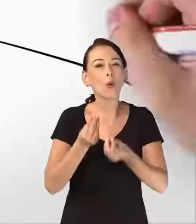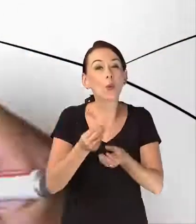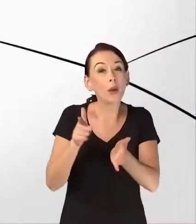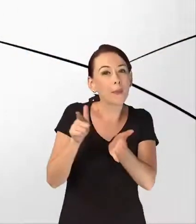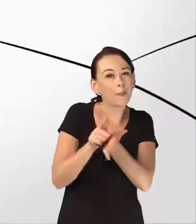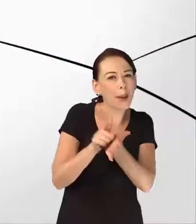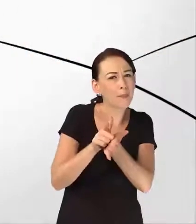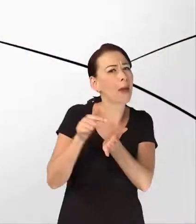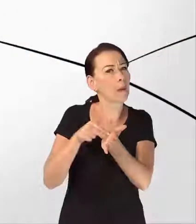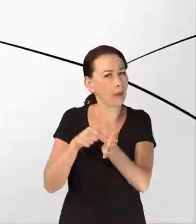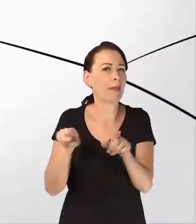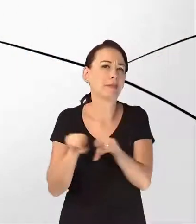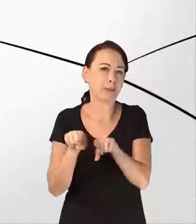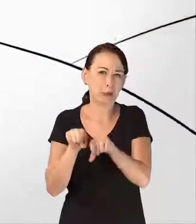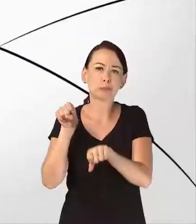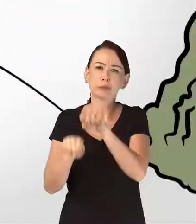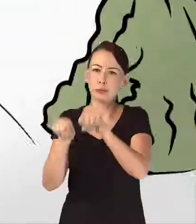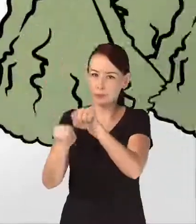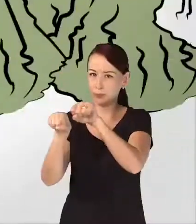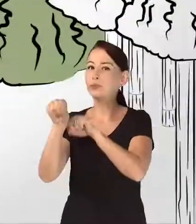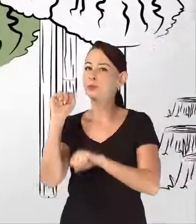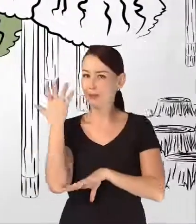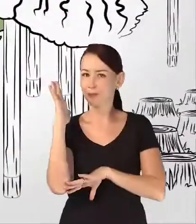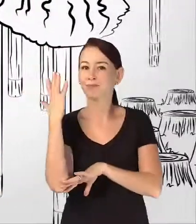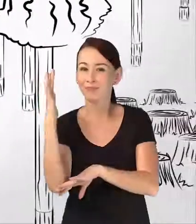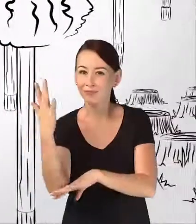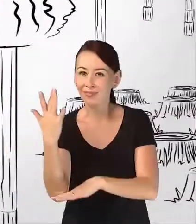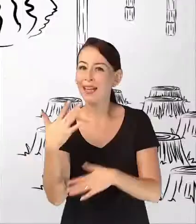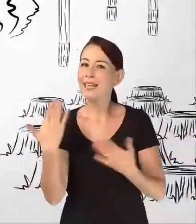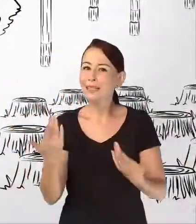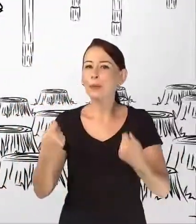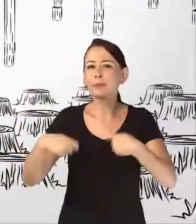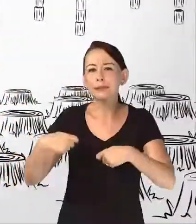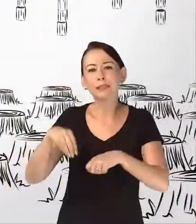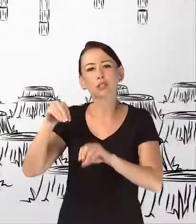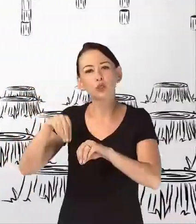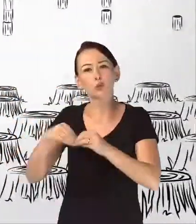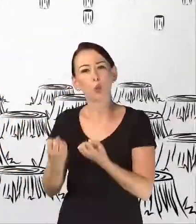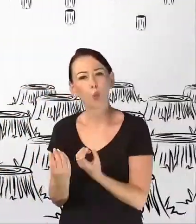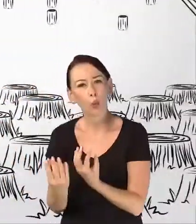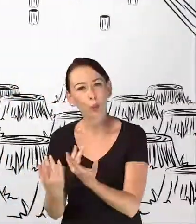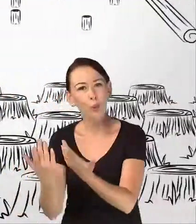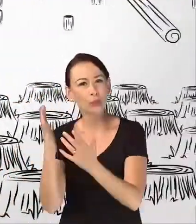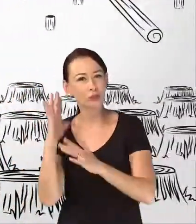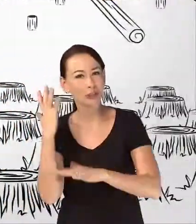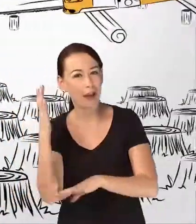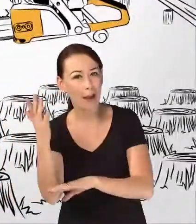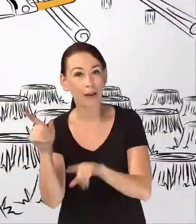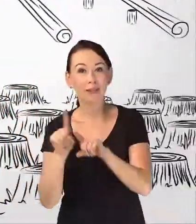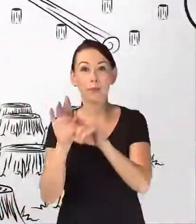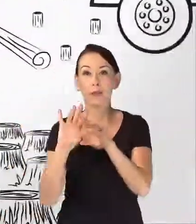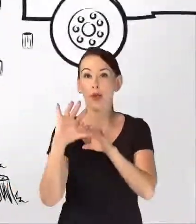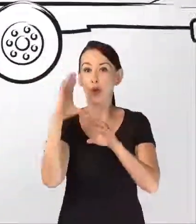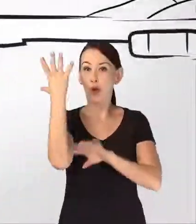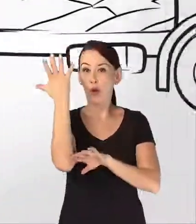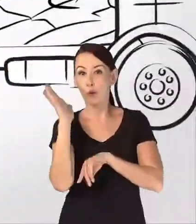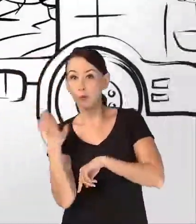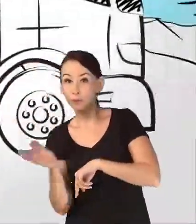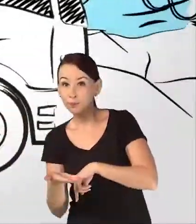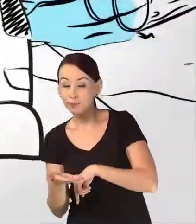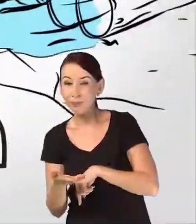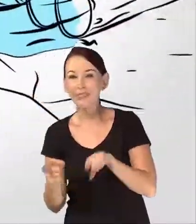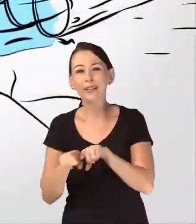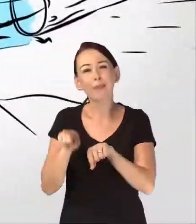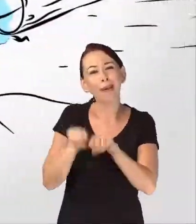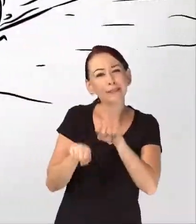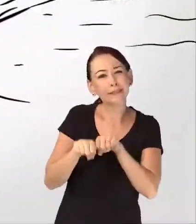Como a produção de papel tem grande impacto ambiental, necessidade de áreas de cultivo, corte e transporte dos